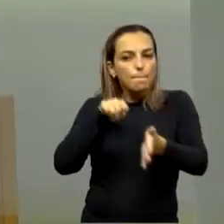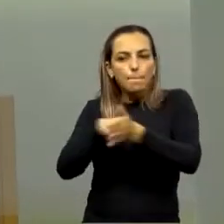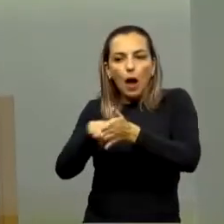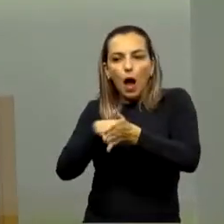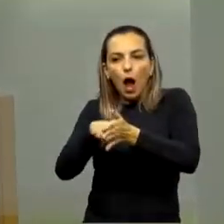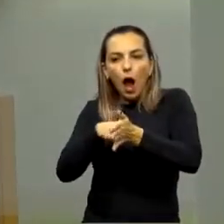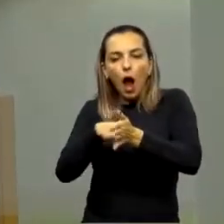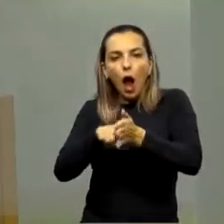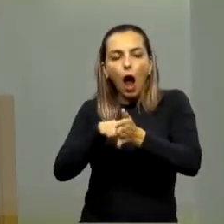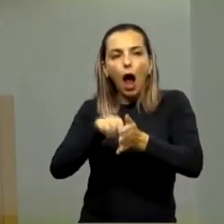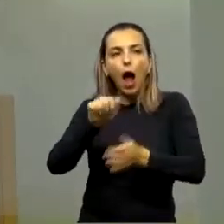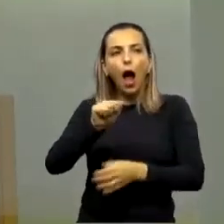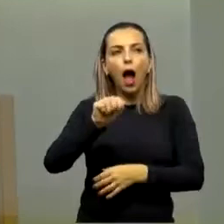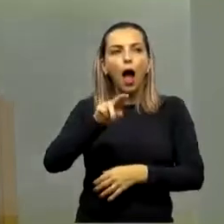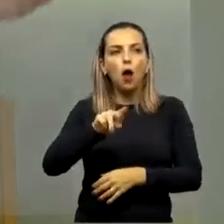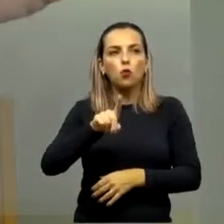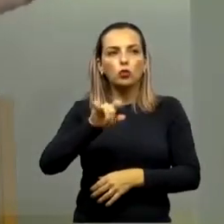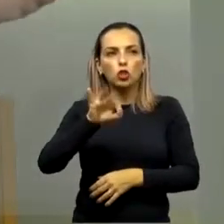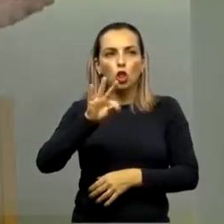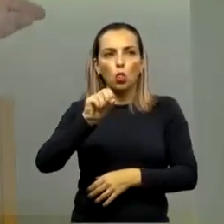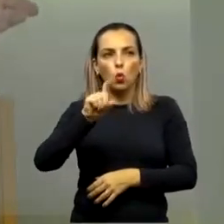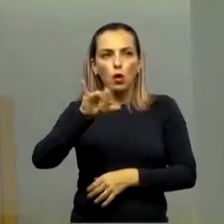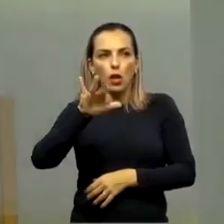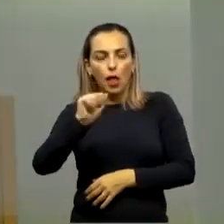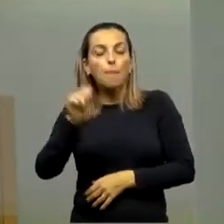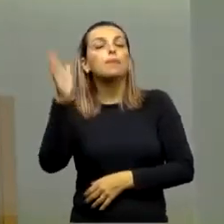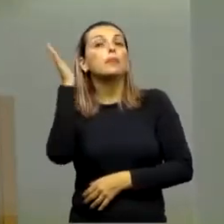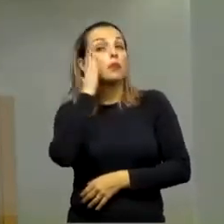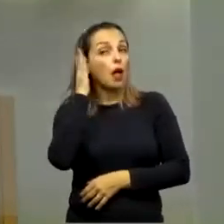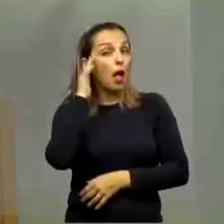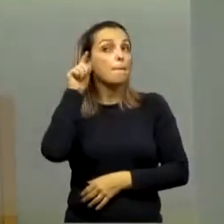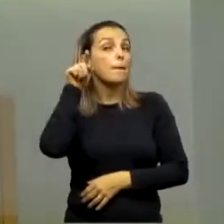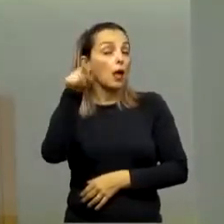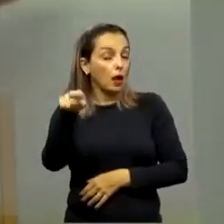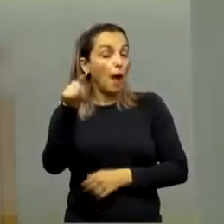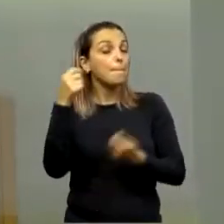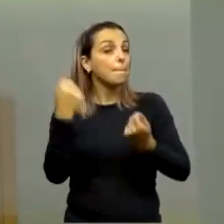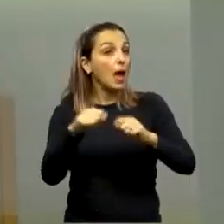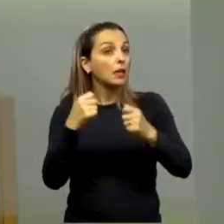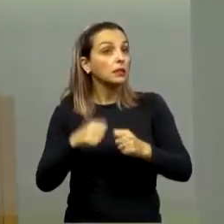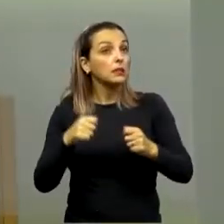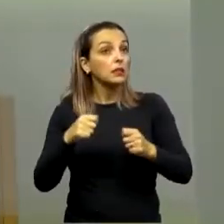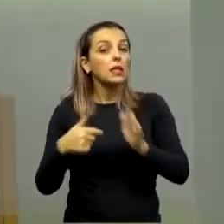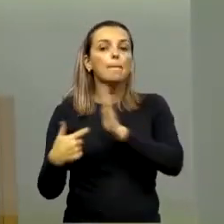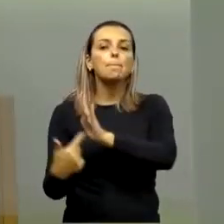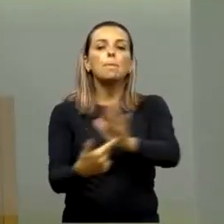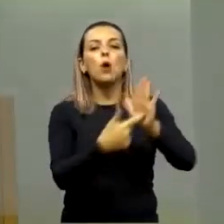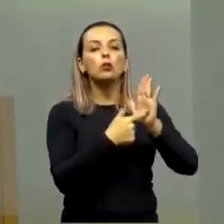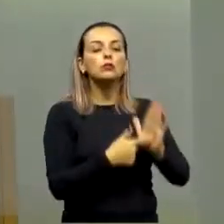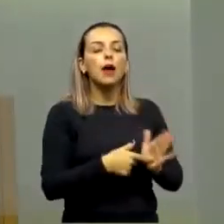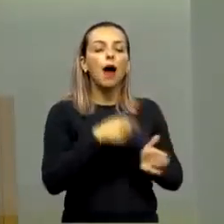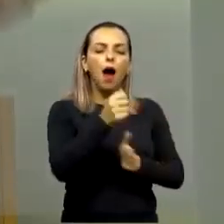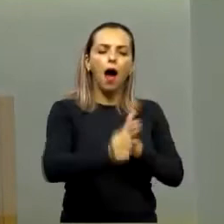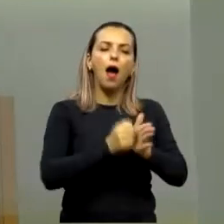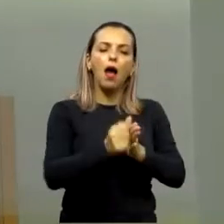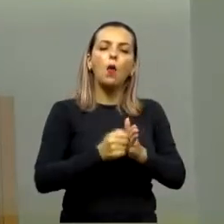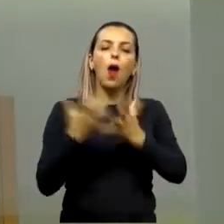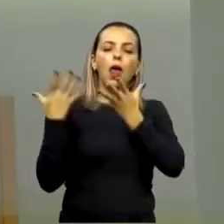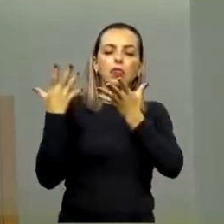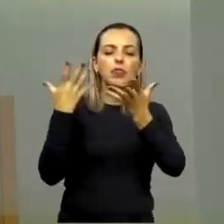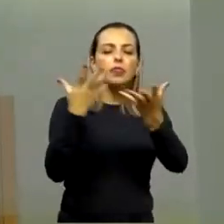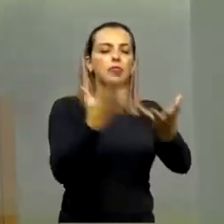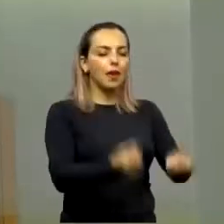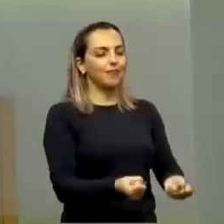precisa só quero saber seja transparente era ela mostrando Araraquara vai amassar gente Araraquara